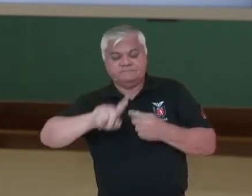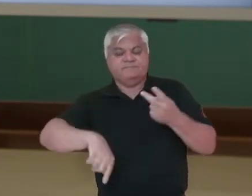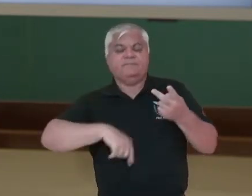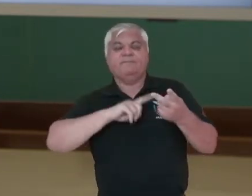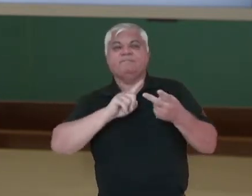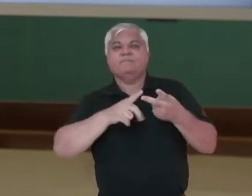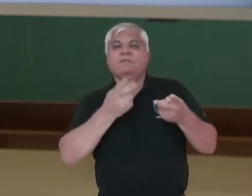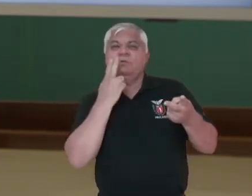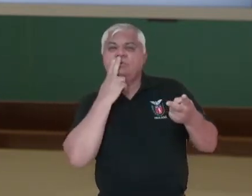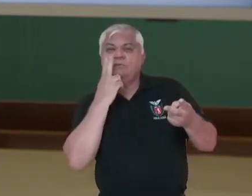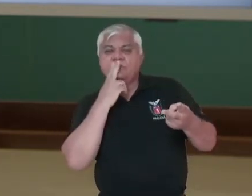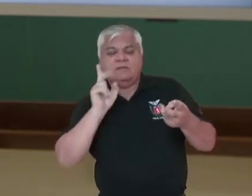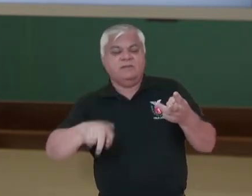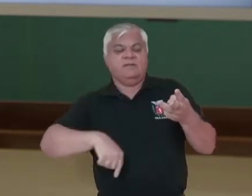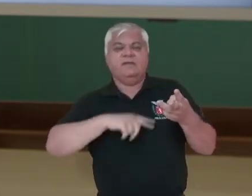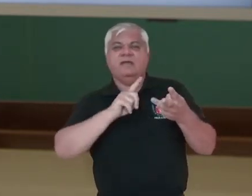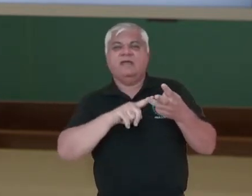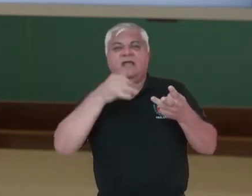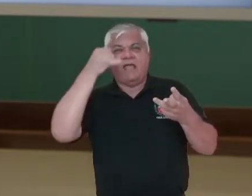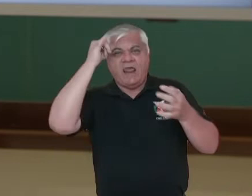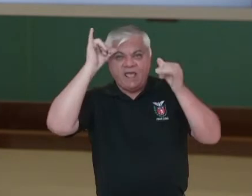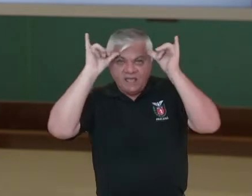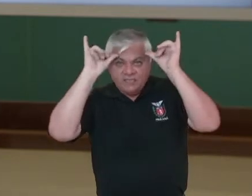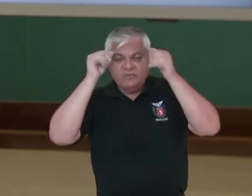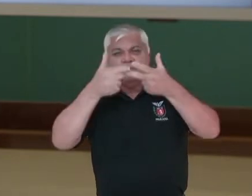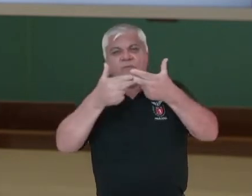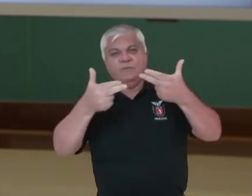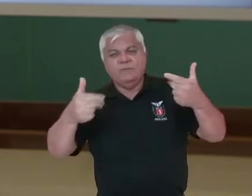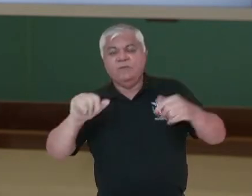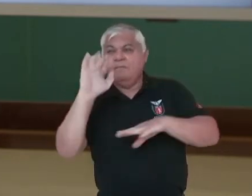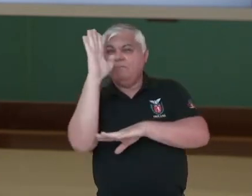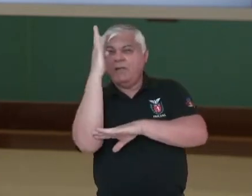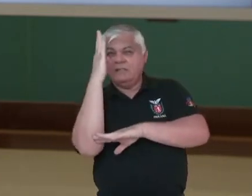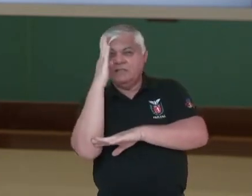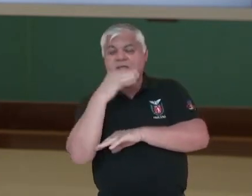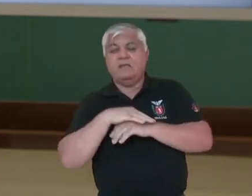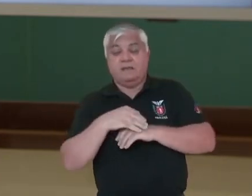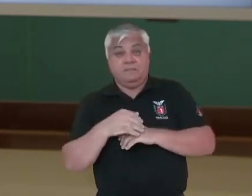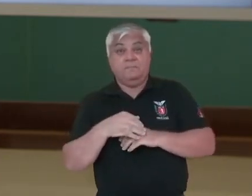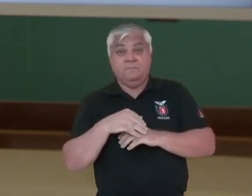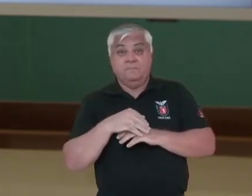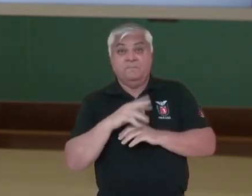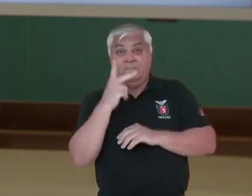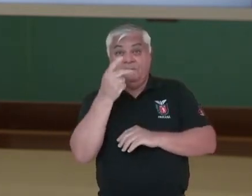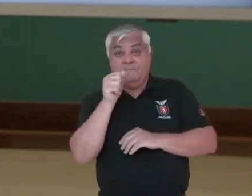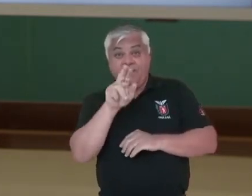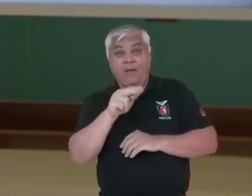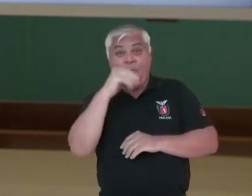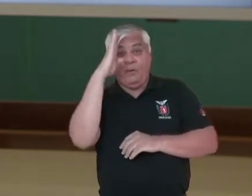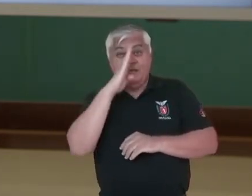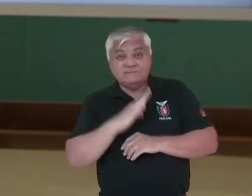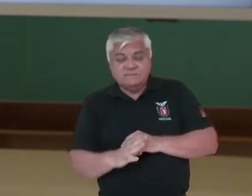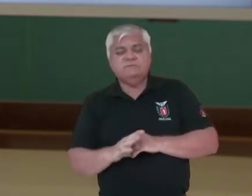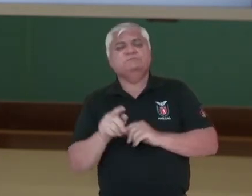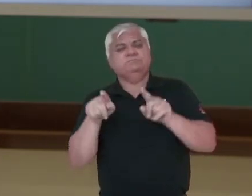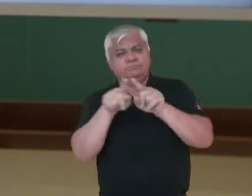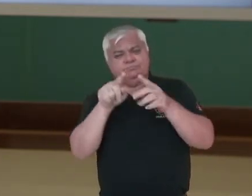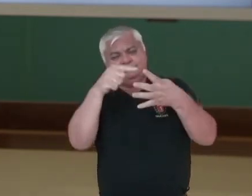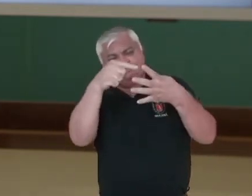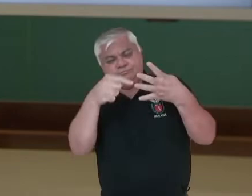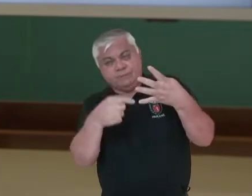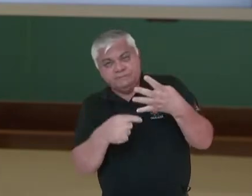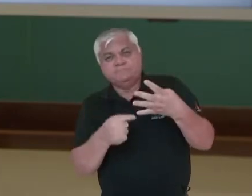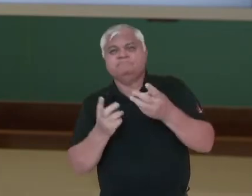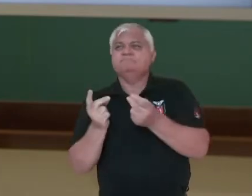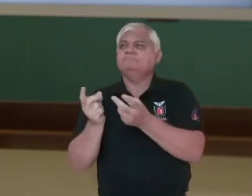de tabaco, a criação de gado, a extração do pau-brasil, tudo isso gera recursos financeiros, né? A